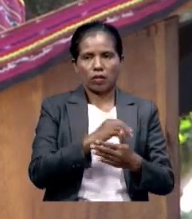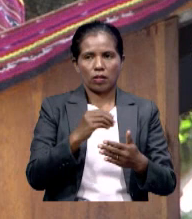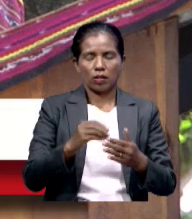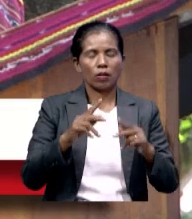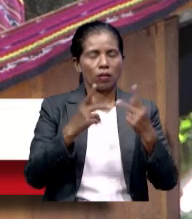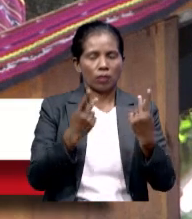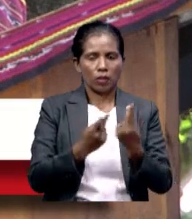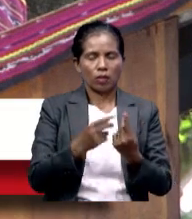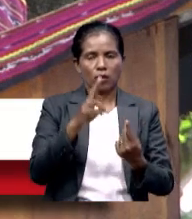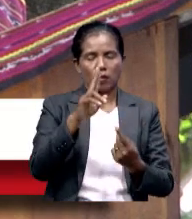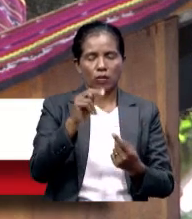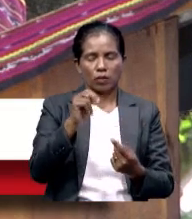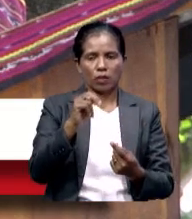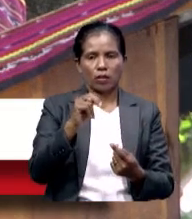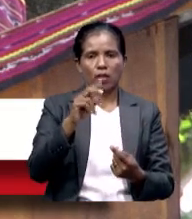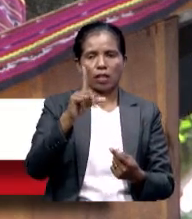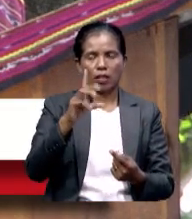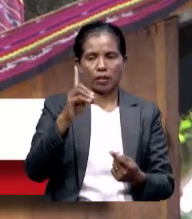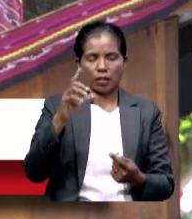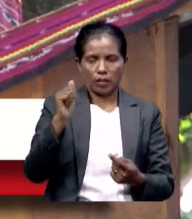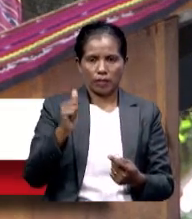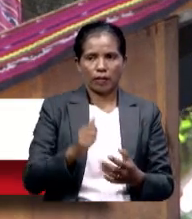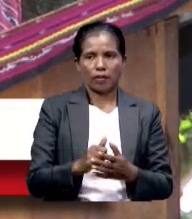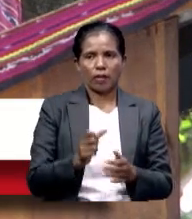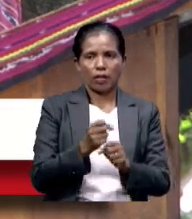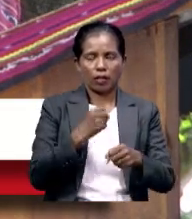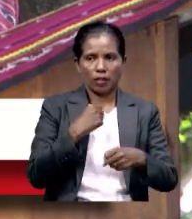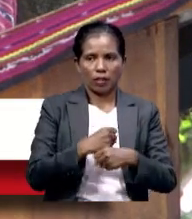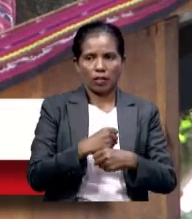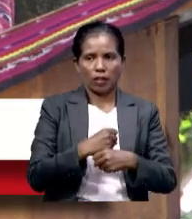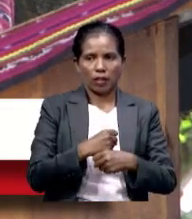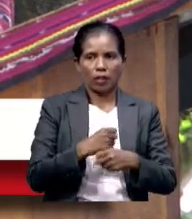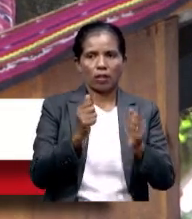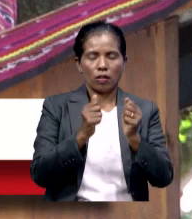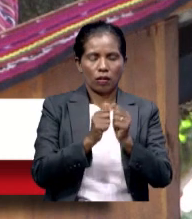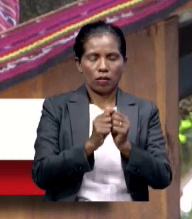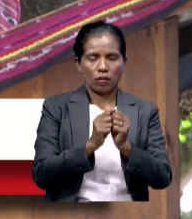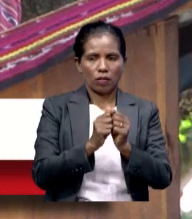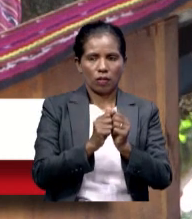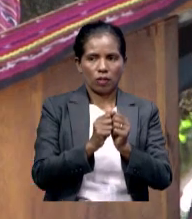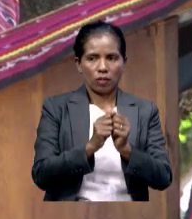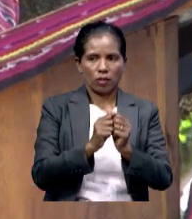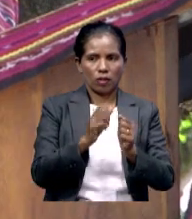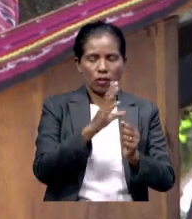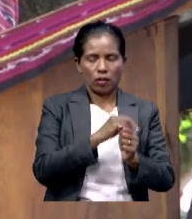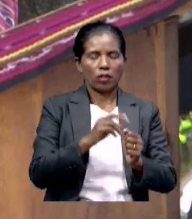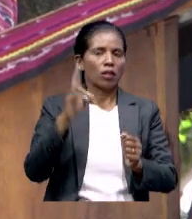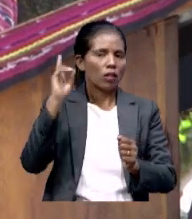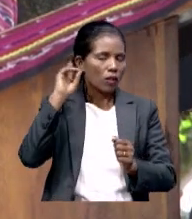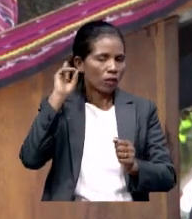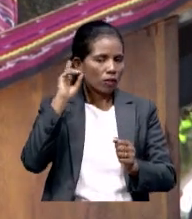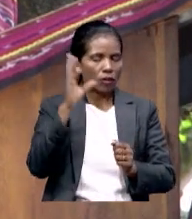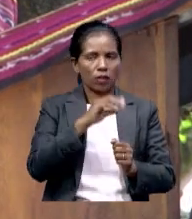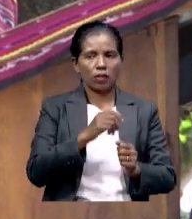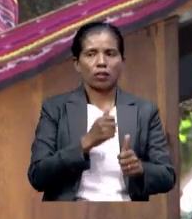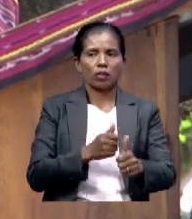Companhia Unipessoal LDA. Nebehalo, o rolaram lua. Rona no